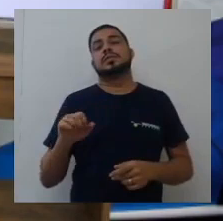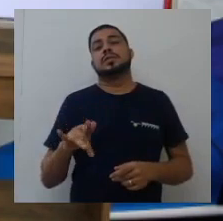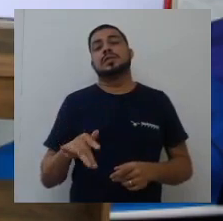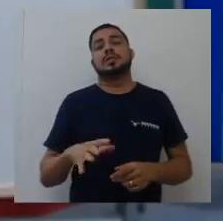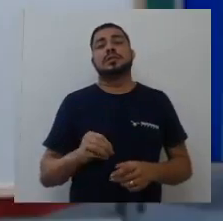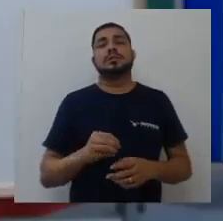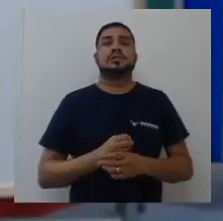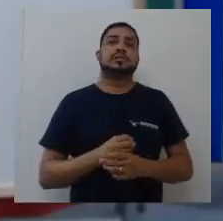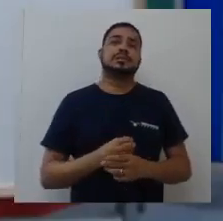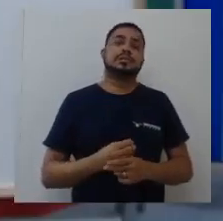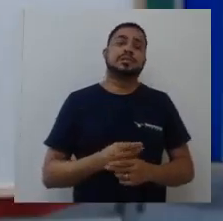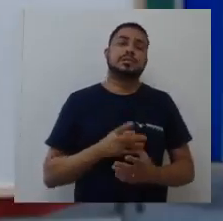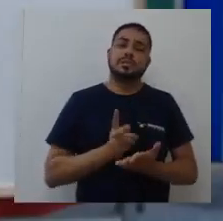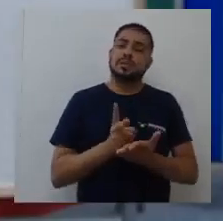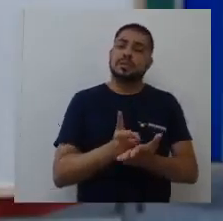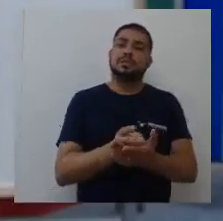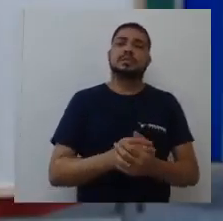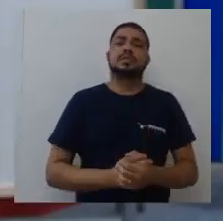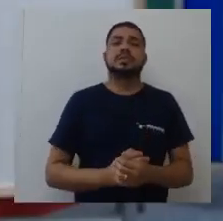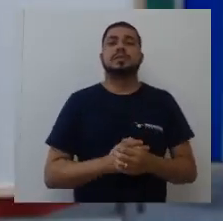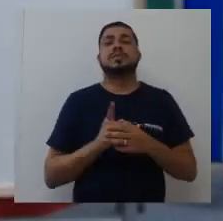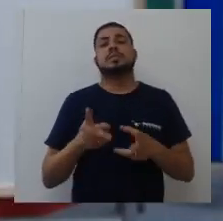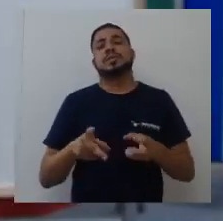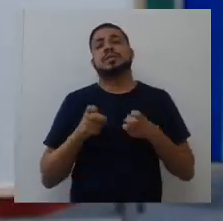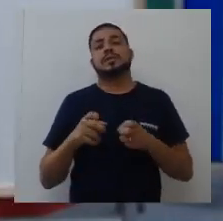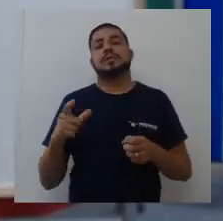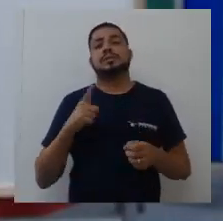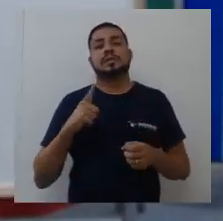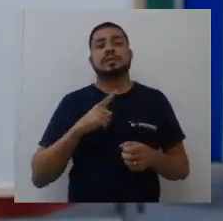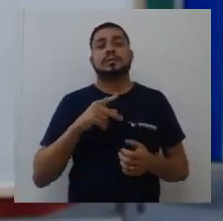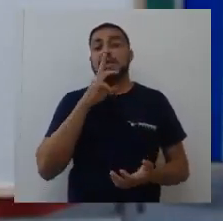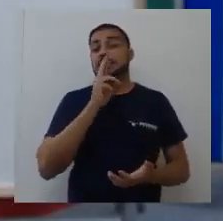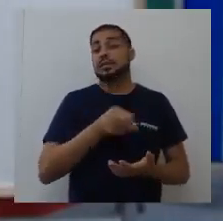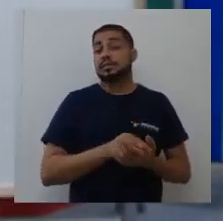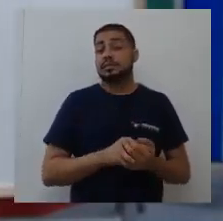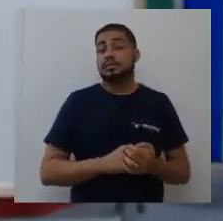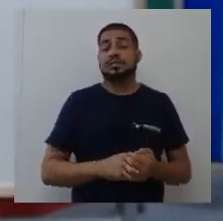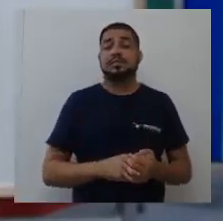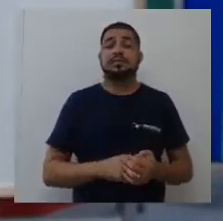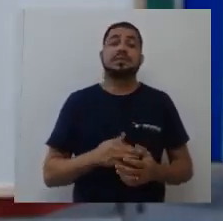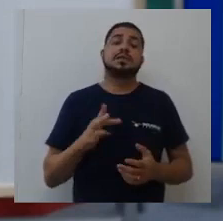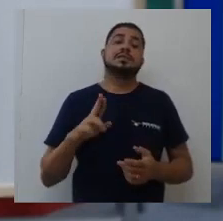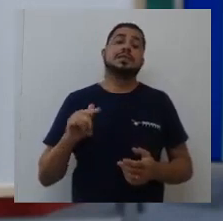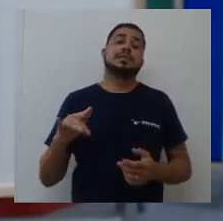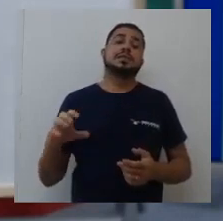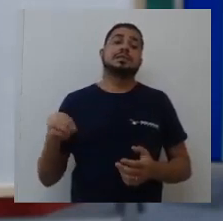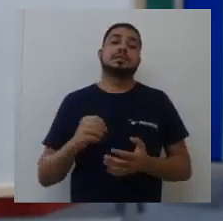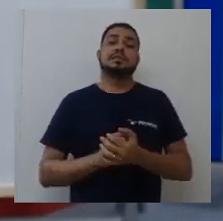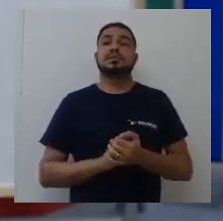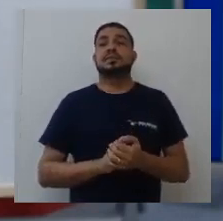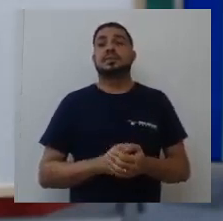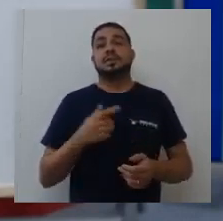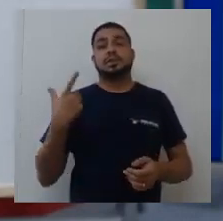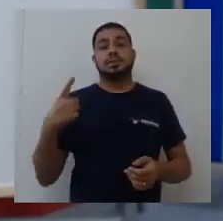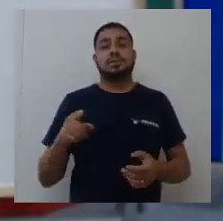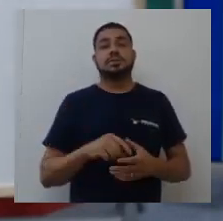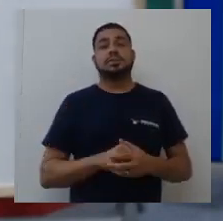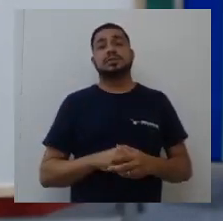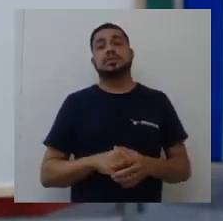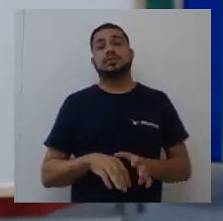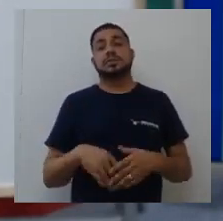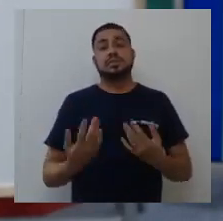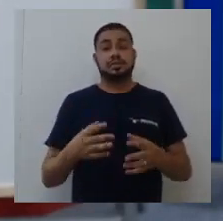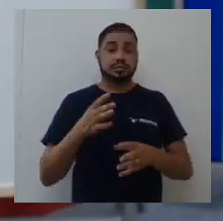Vem comigo aqui no quadro, continua. Tu percebe que eu tenho uma razão aqui, ó, uma fração. E aqui embaixo outra fração. E